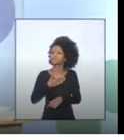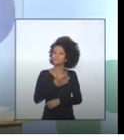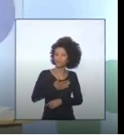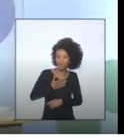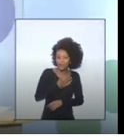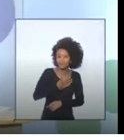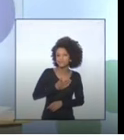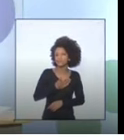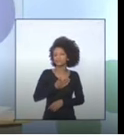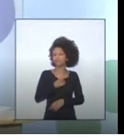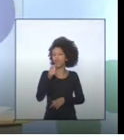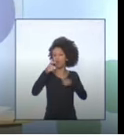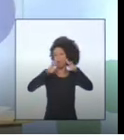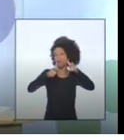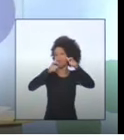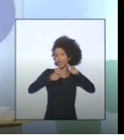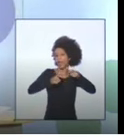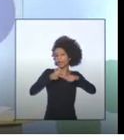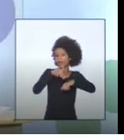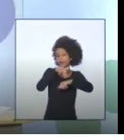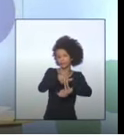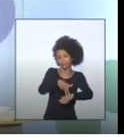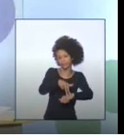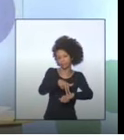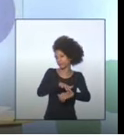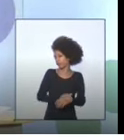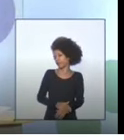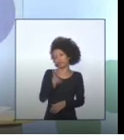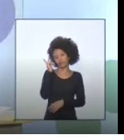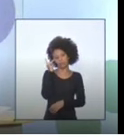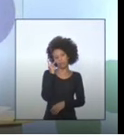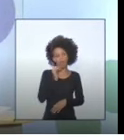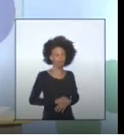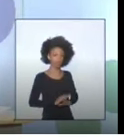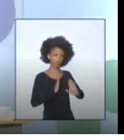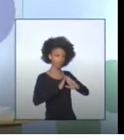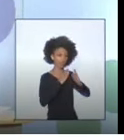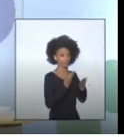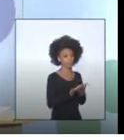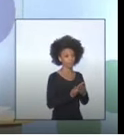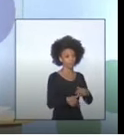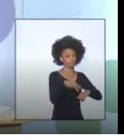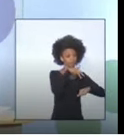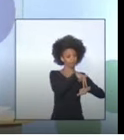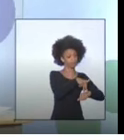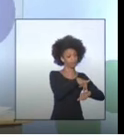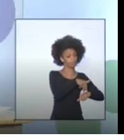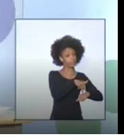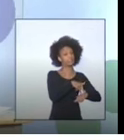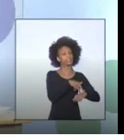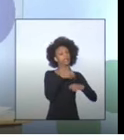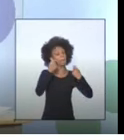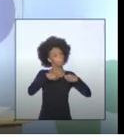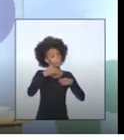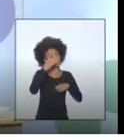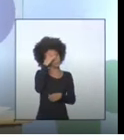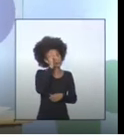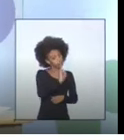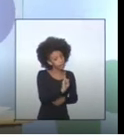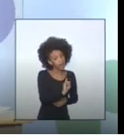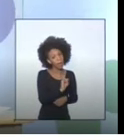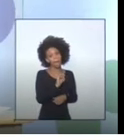é o local que ela está. E geralmente ela marca, estou aqui na escola. Então são ações que a gente pode evitar para que isso não ocorra,